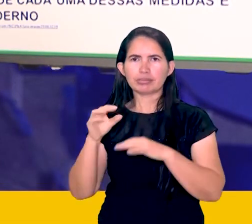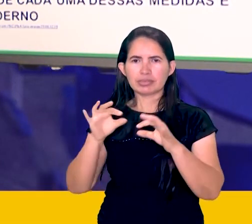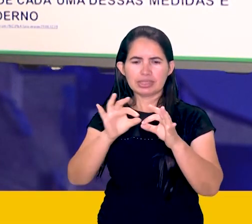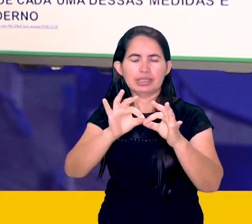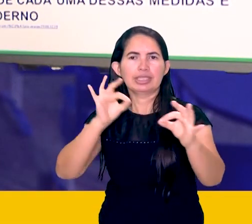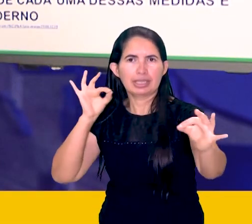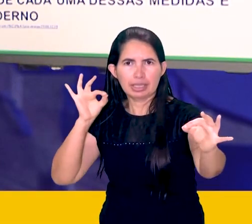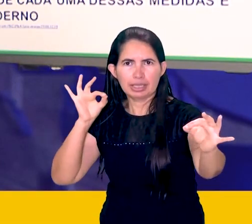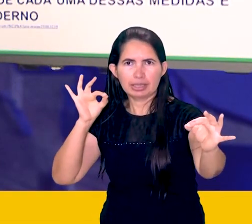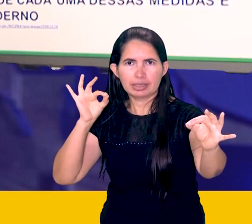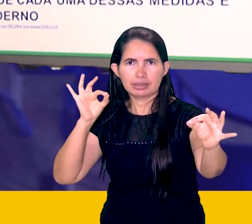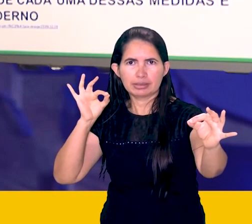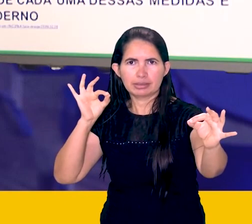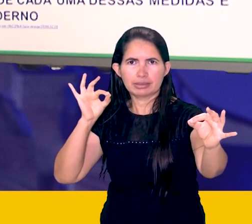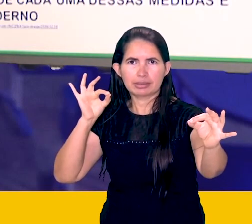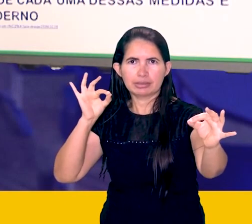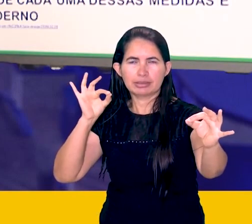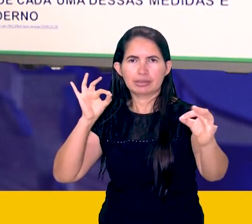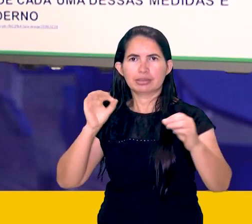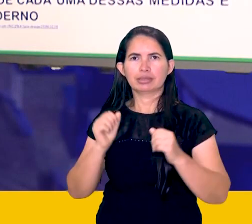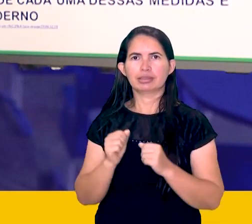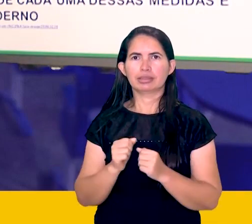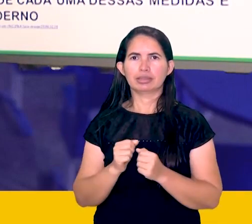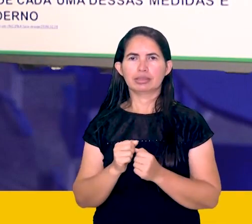da trena,